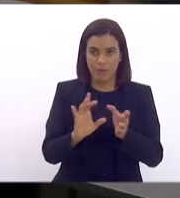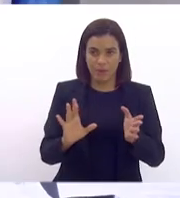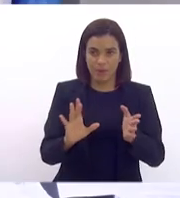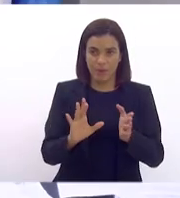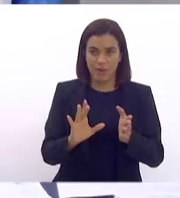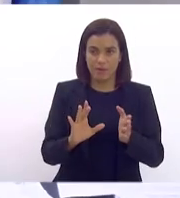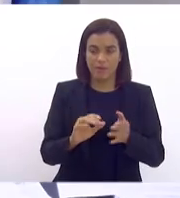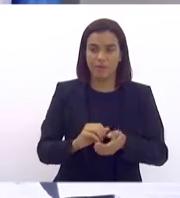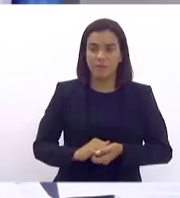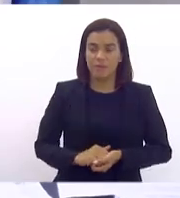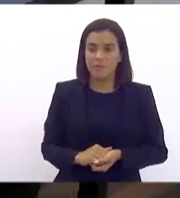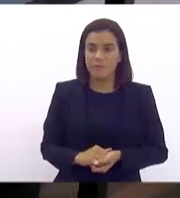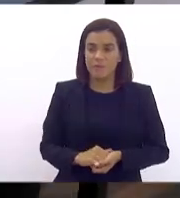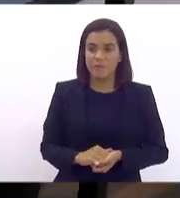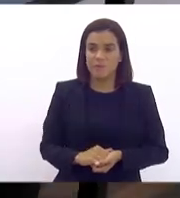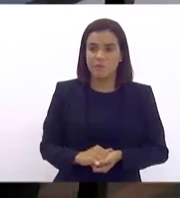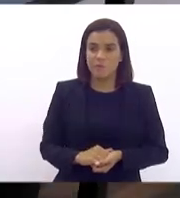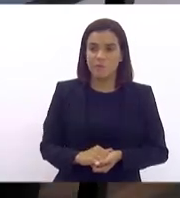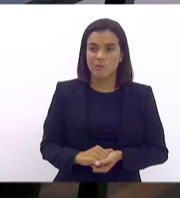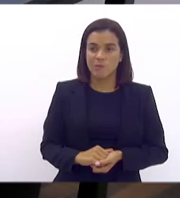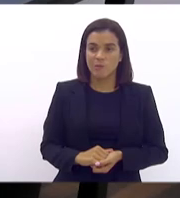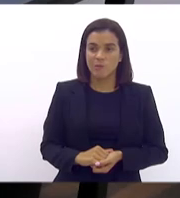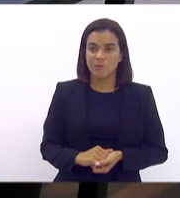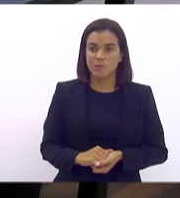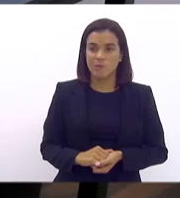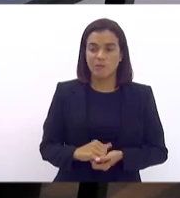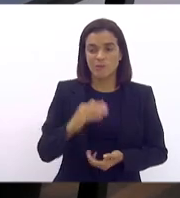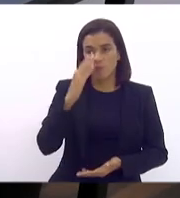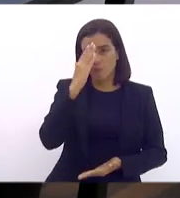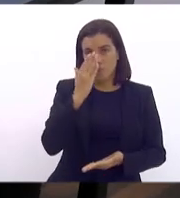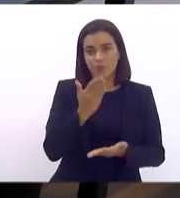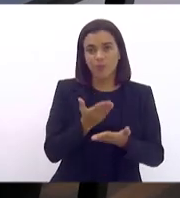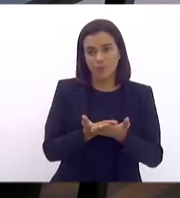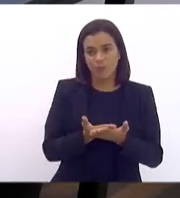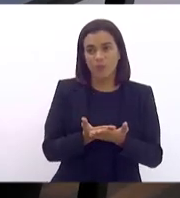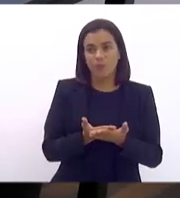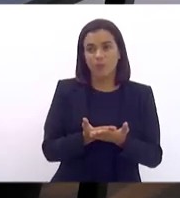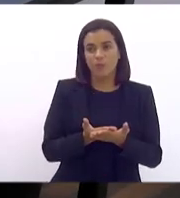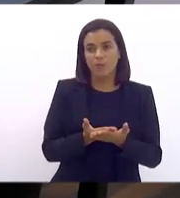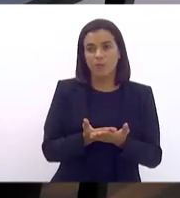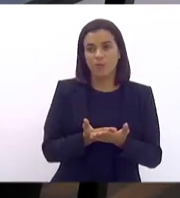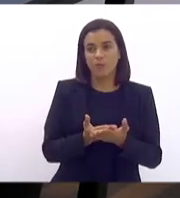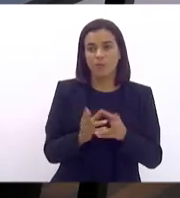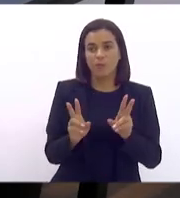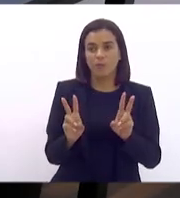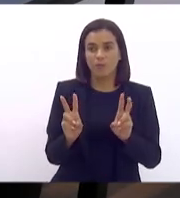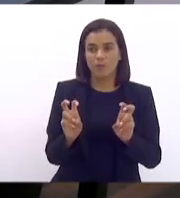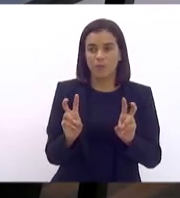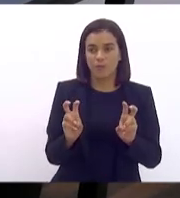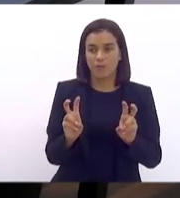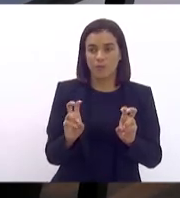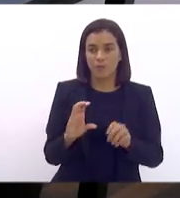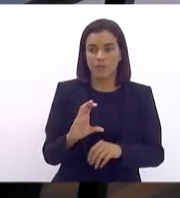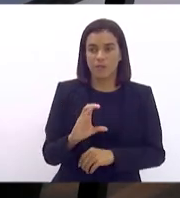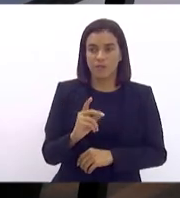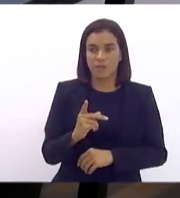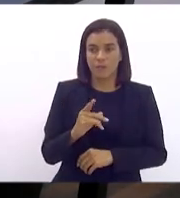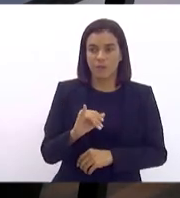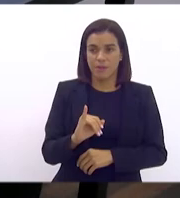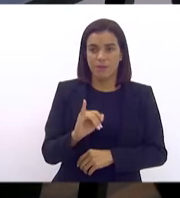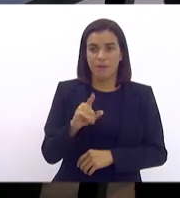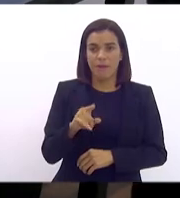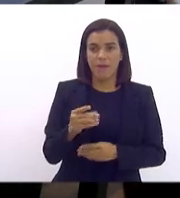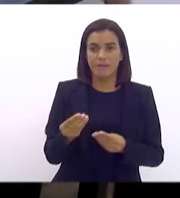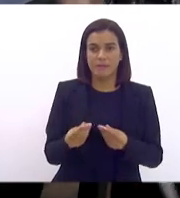claro. Observação, presidenta, muito obrigada. Eu acredito que o tema dessa CPI é um tema sensível.